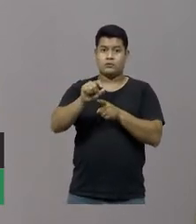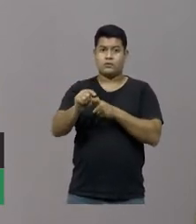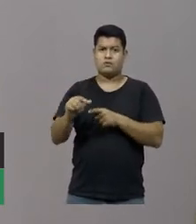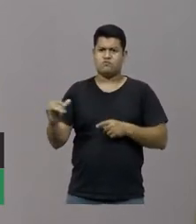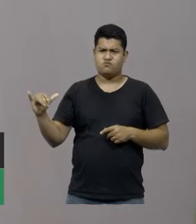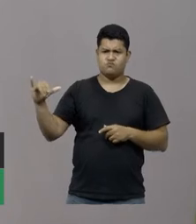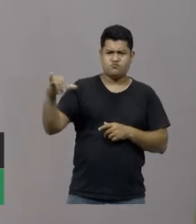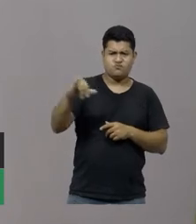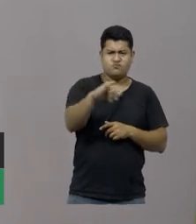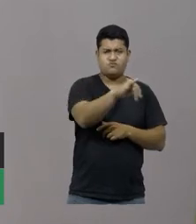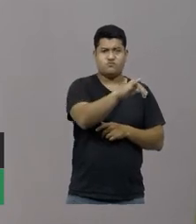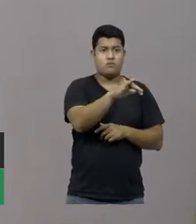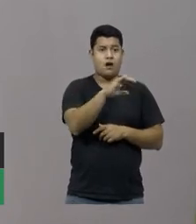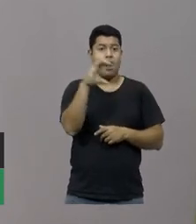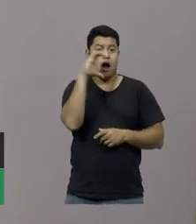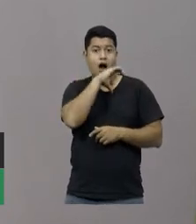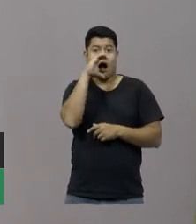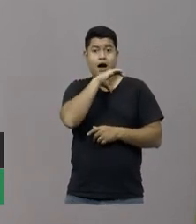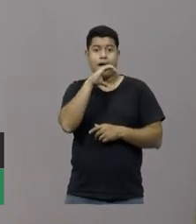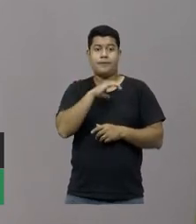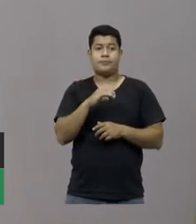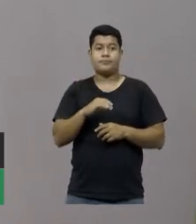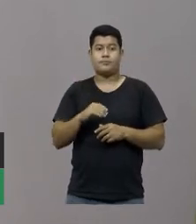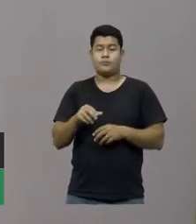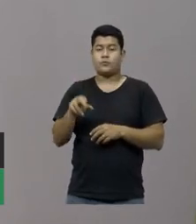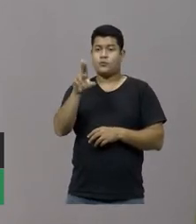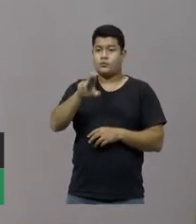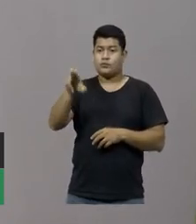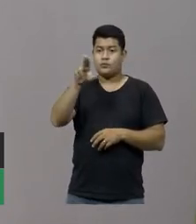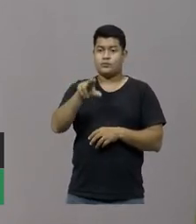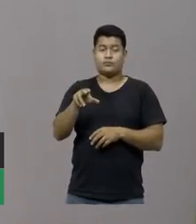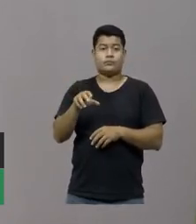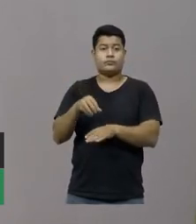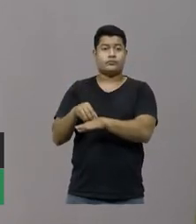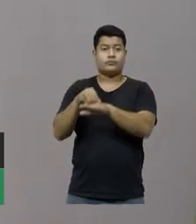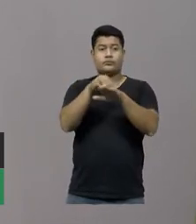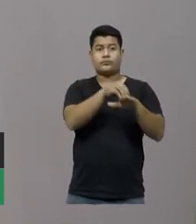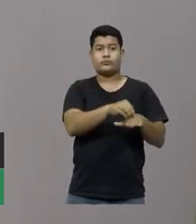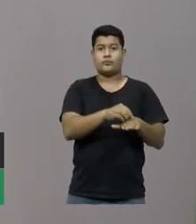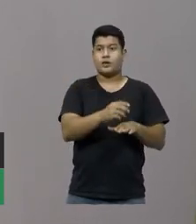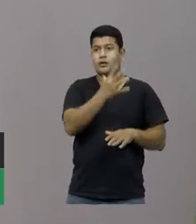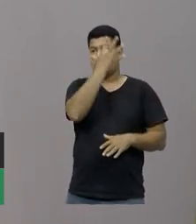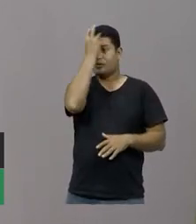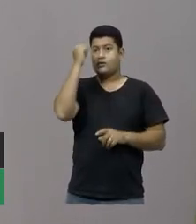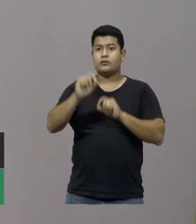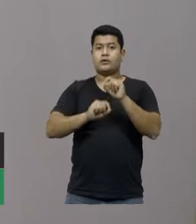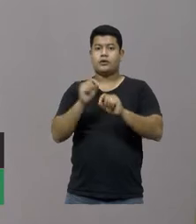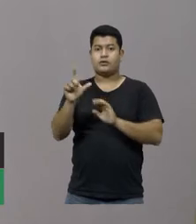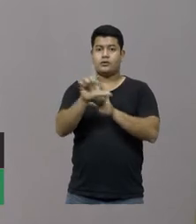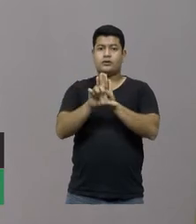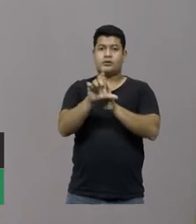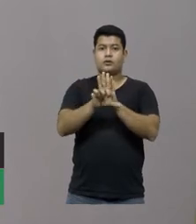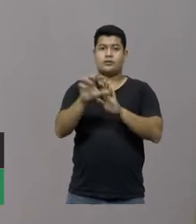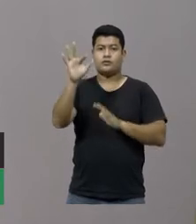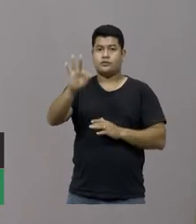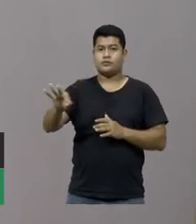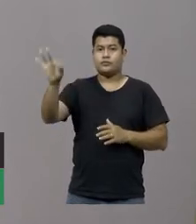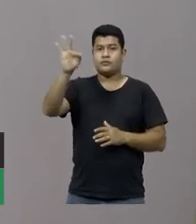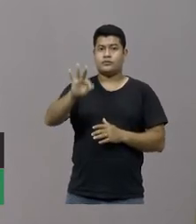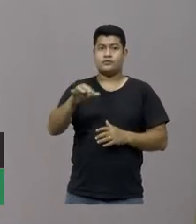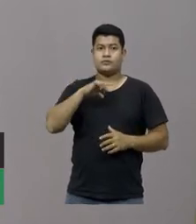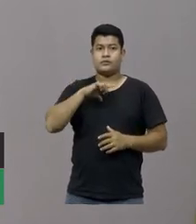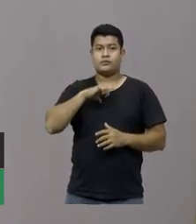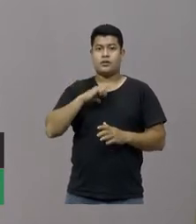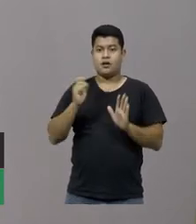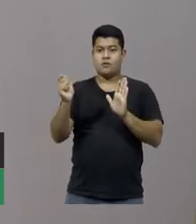para transporte de presos perigosos, esquecendo que na legislação federal existe uma